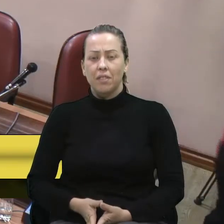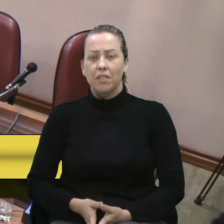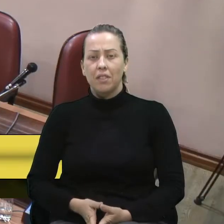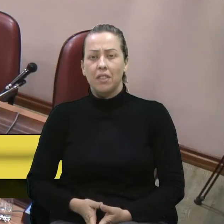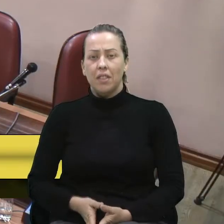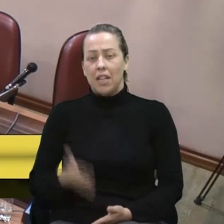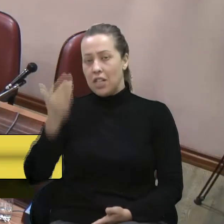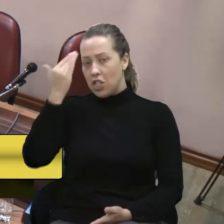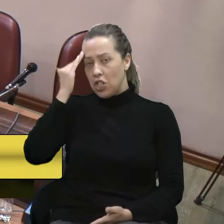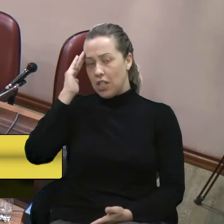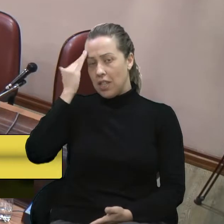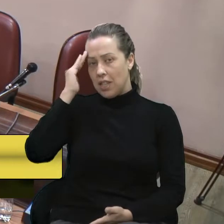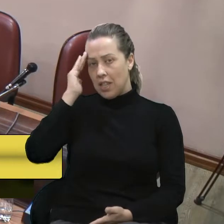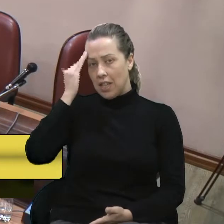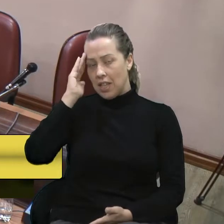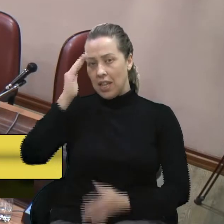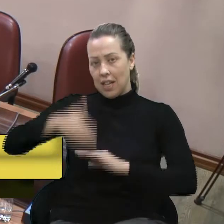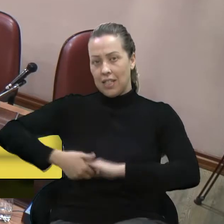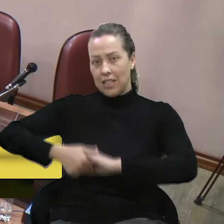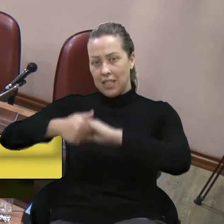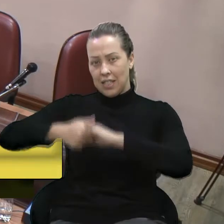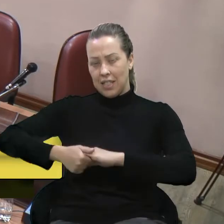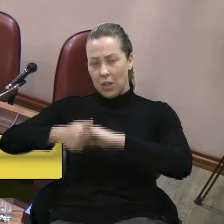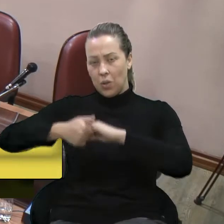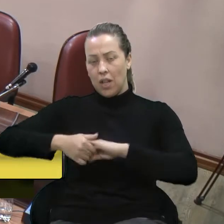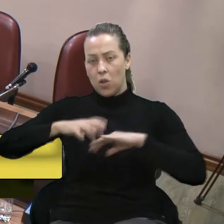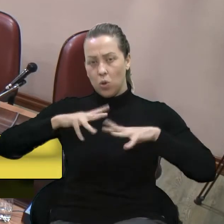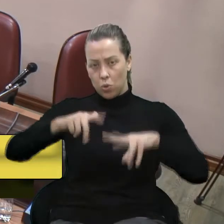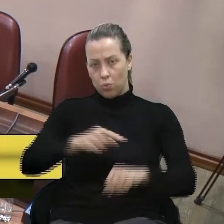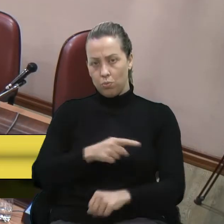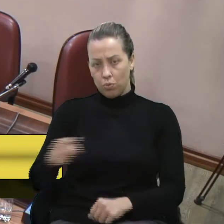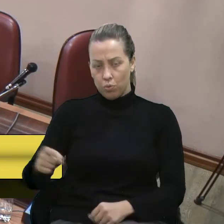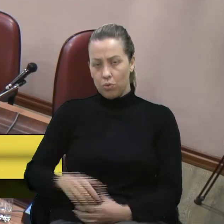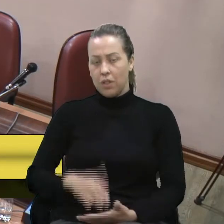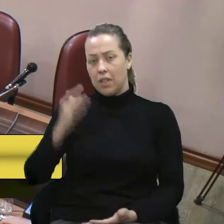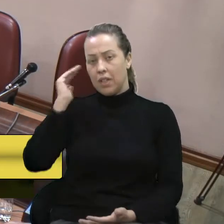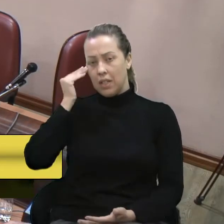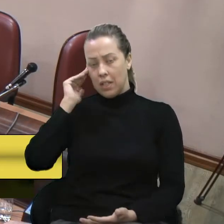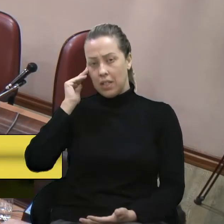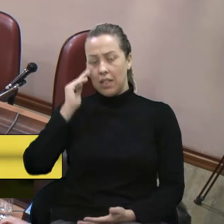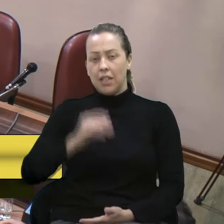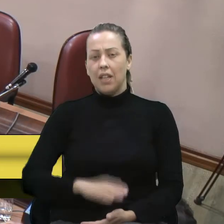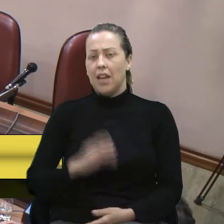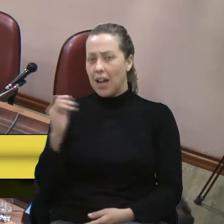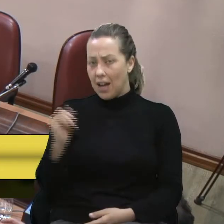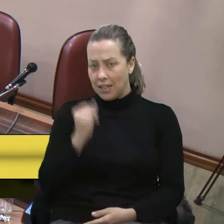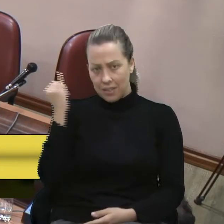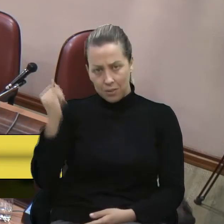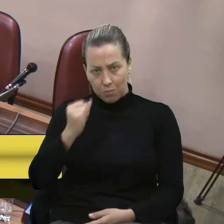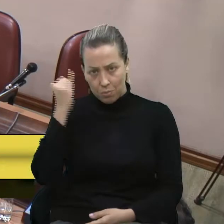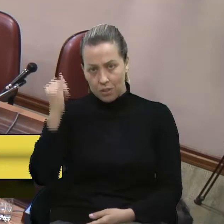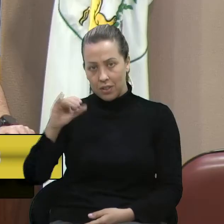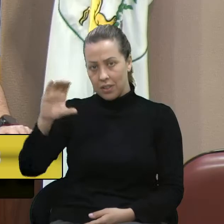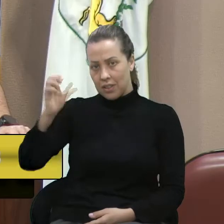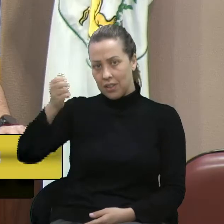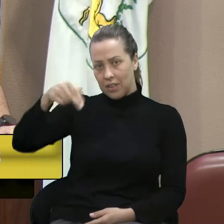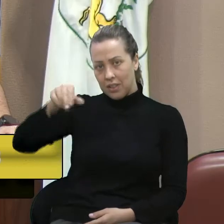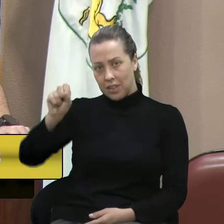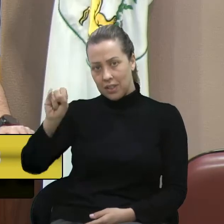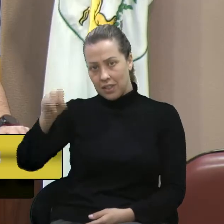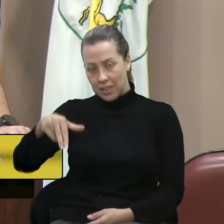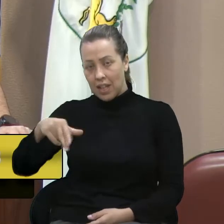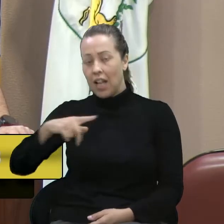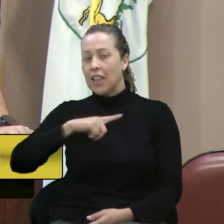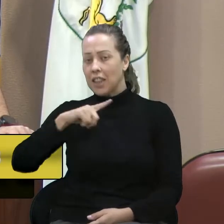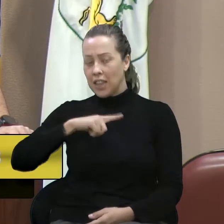de entender, saudar também a Folha do Sul que está aqui, né, de entender a importância que o Cancian teve